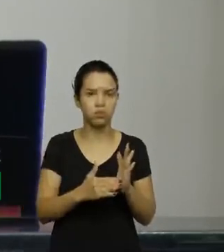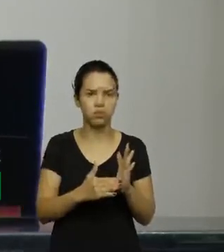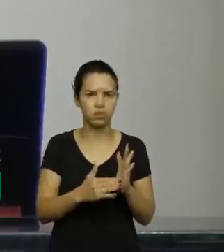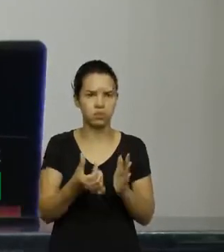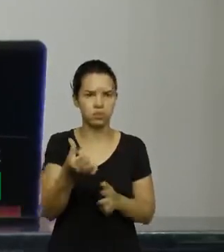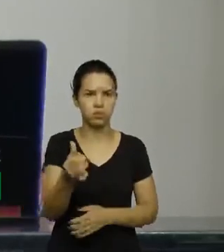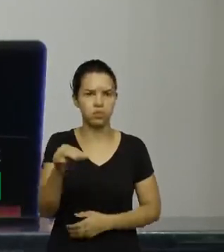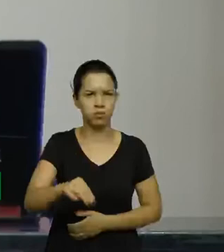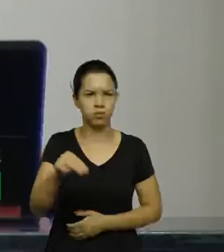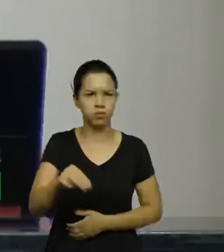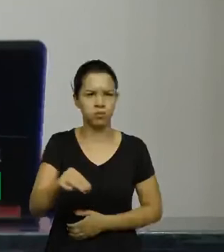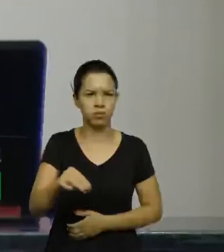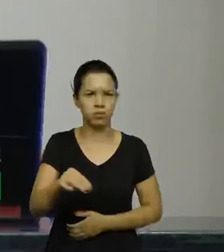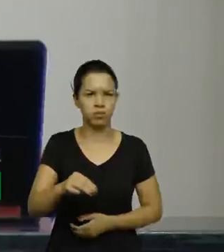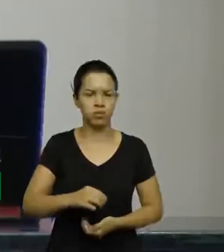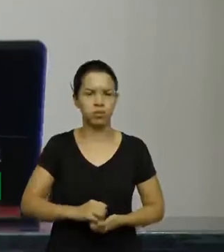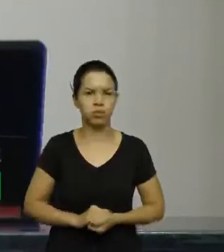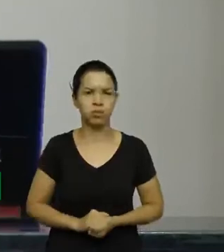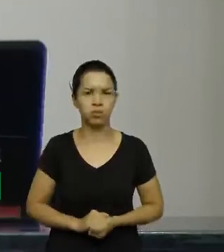6 minutos.